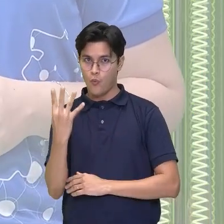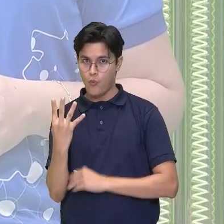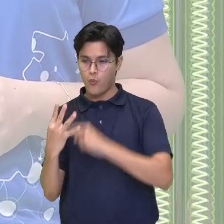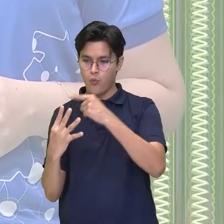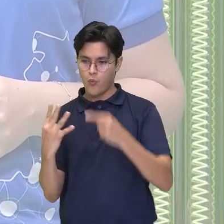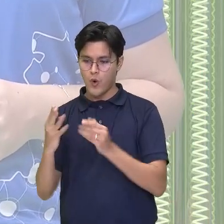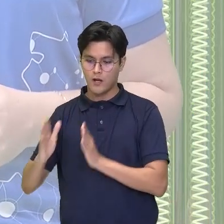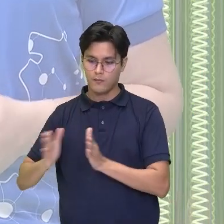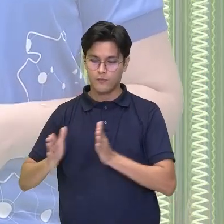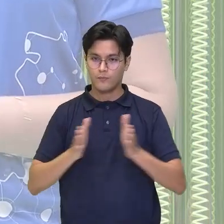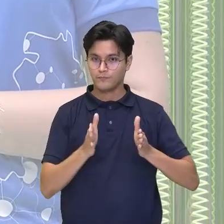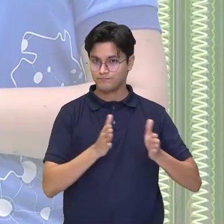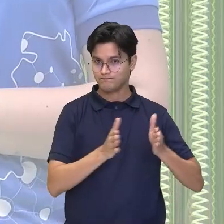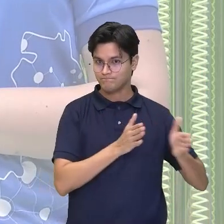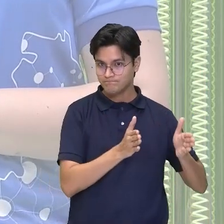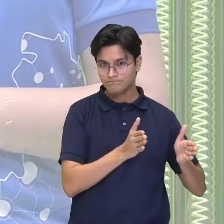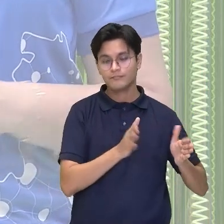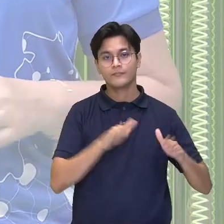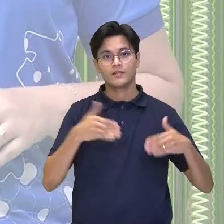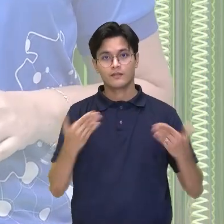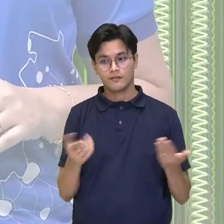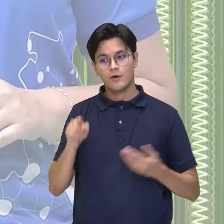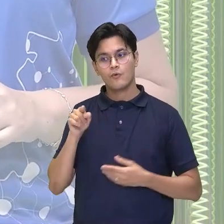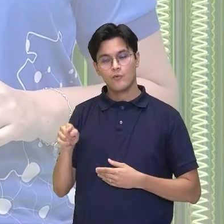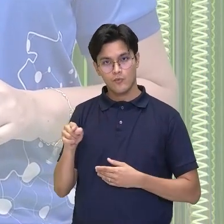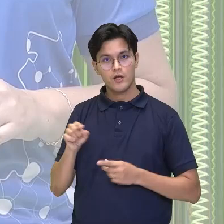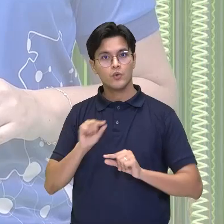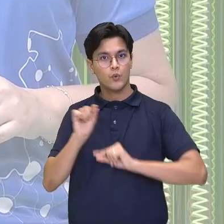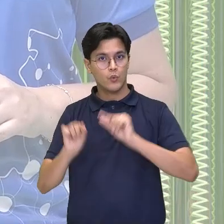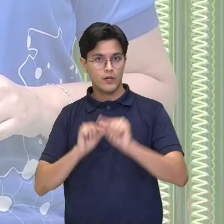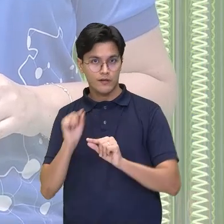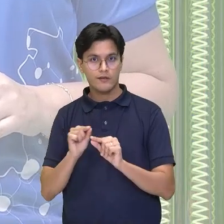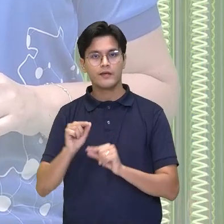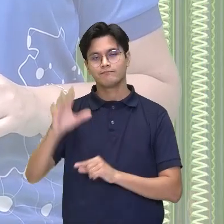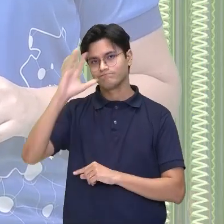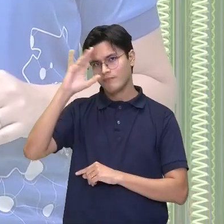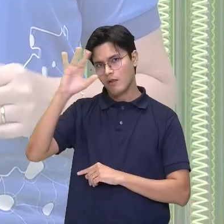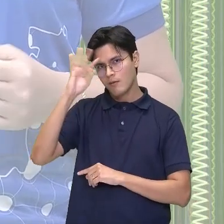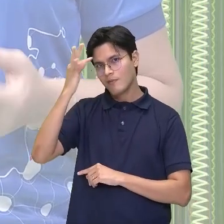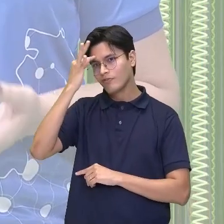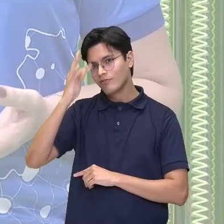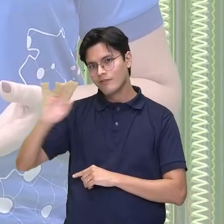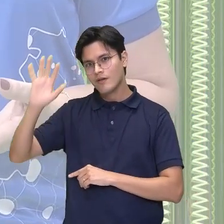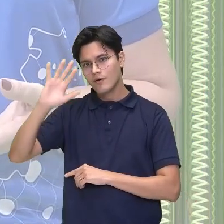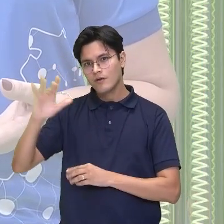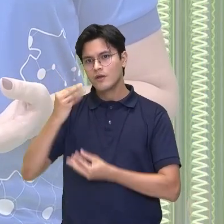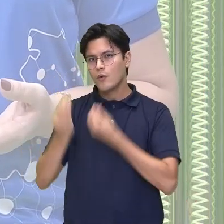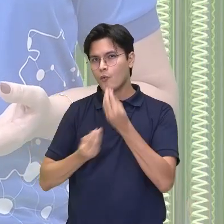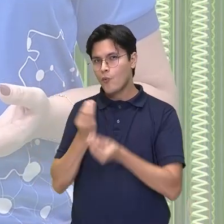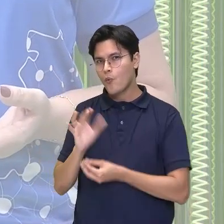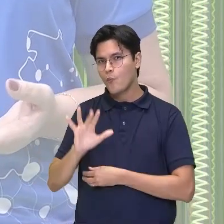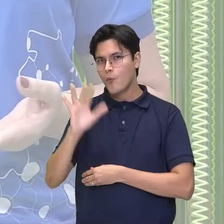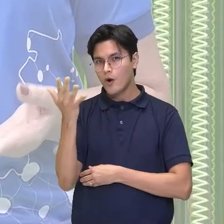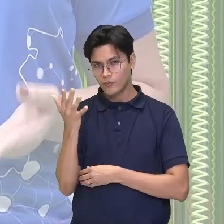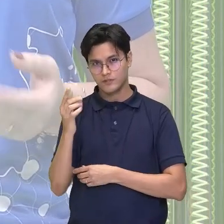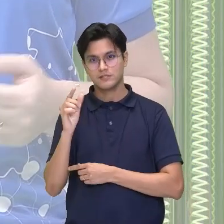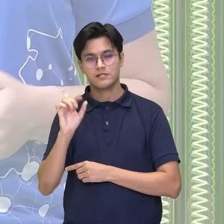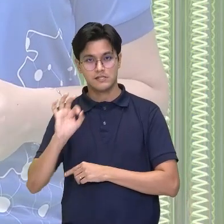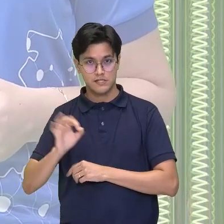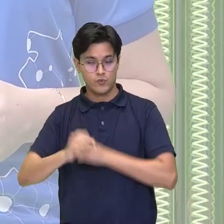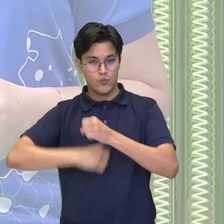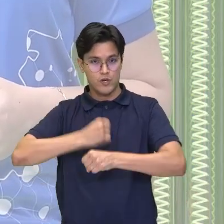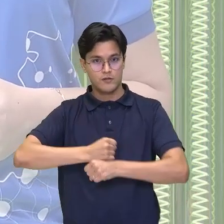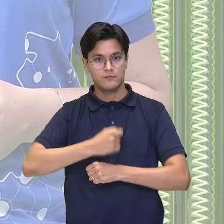aí ele determinou aí o ciclo teórico sobre o qual trabalha o motor de explosão em 1876,